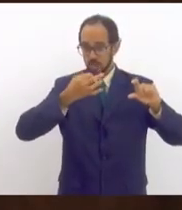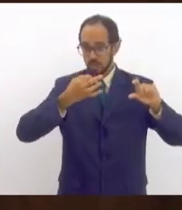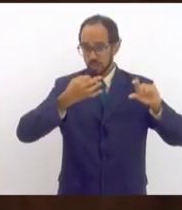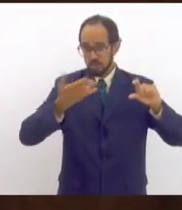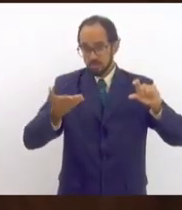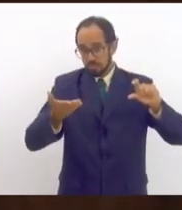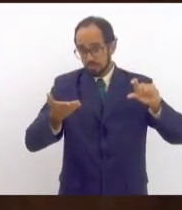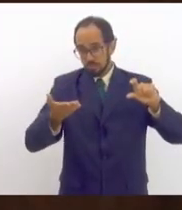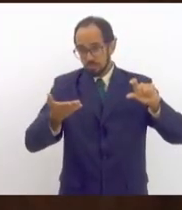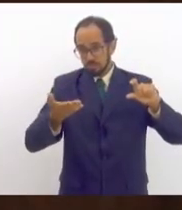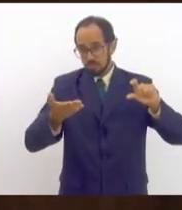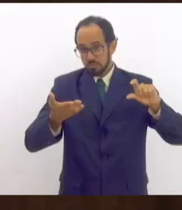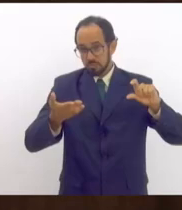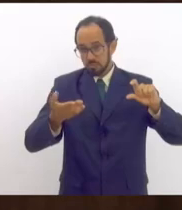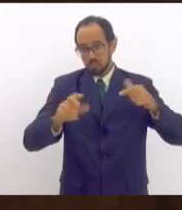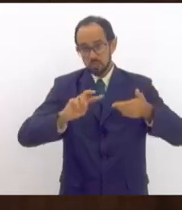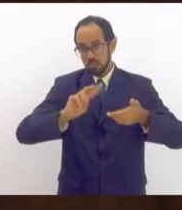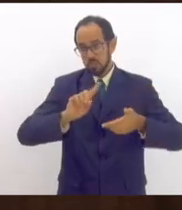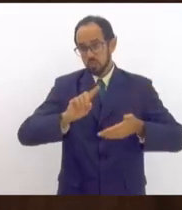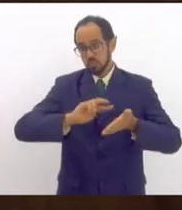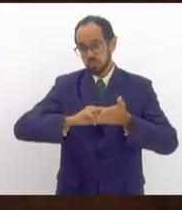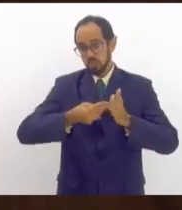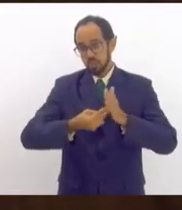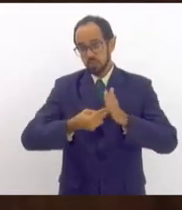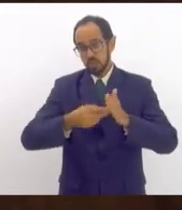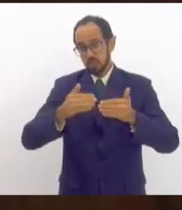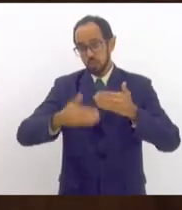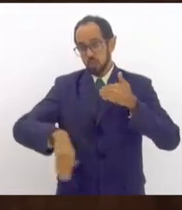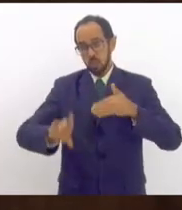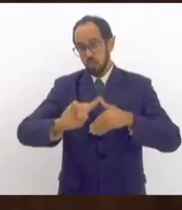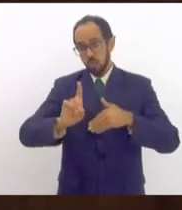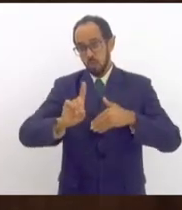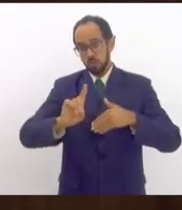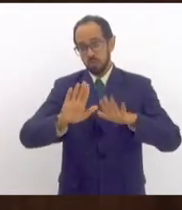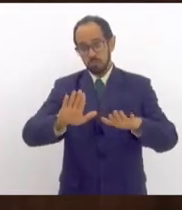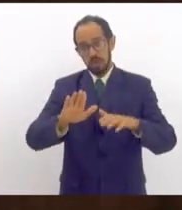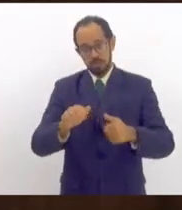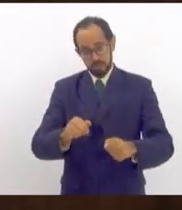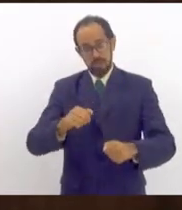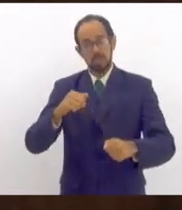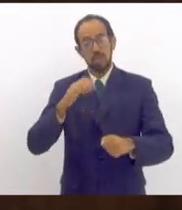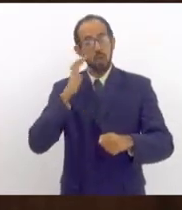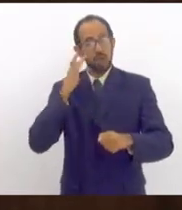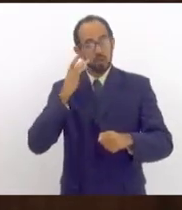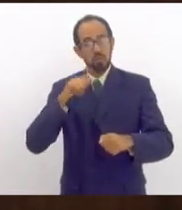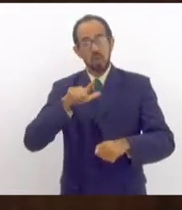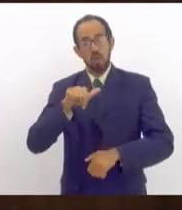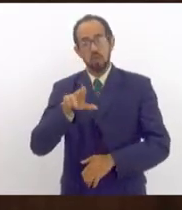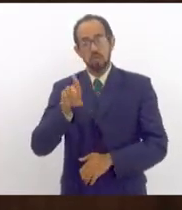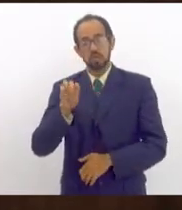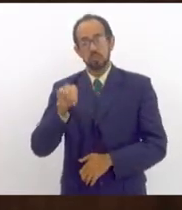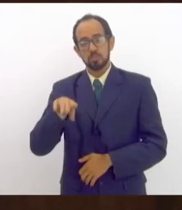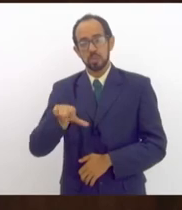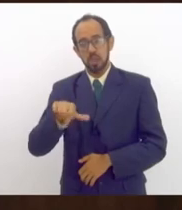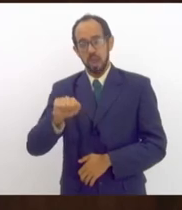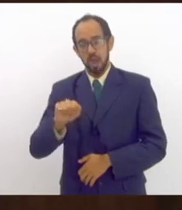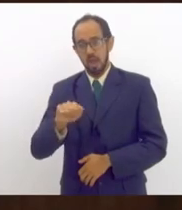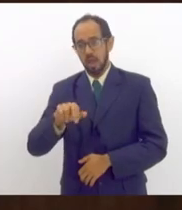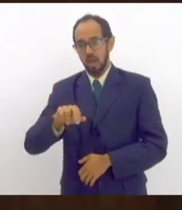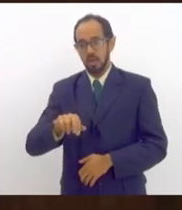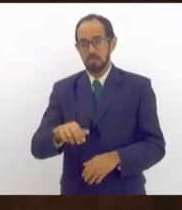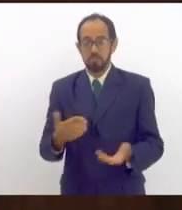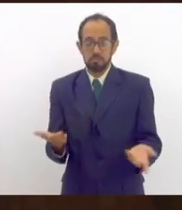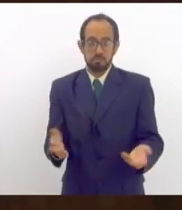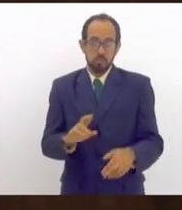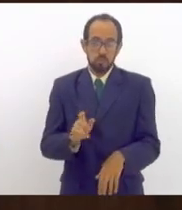esse trecho eu quero dizer que eu também não concordo mas como eu acho que a Ludmila não é só um trecho de uma música que eu não concordo eu acho que